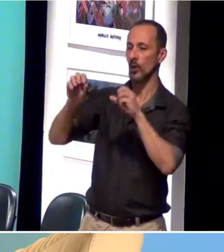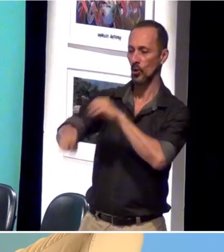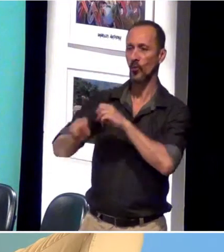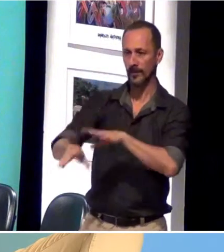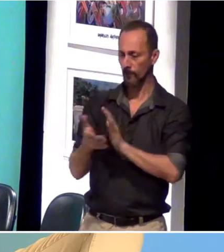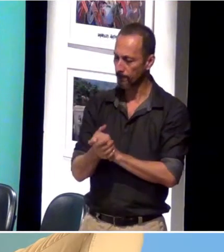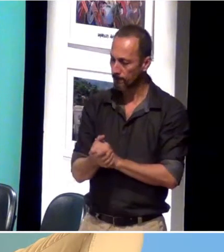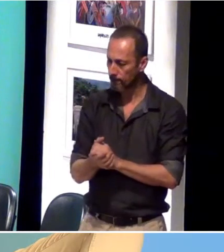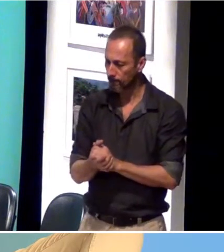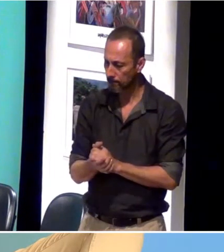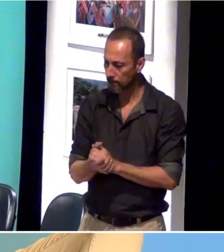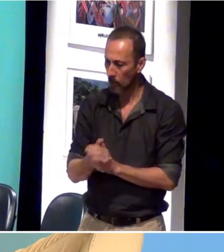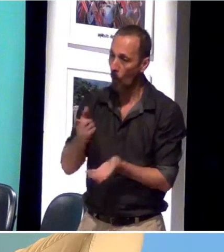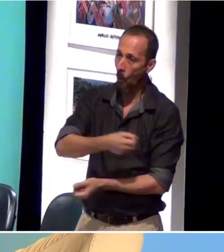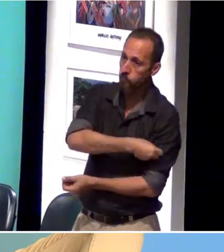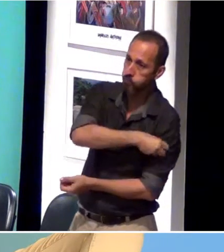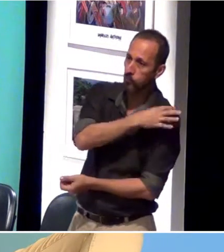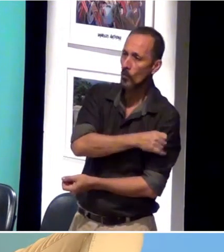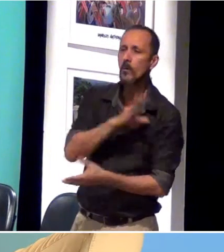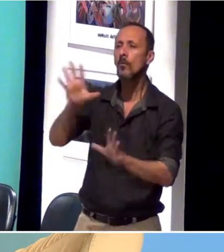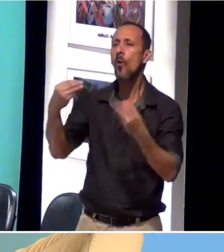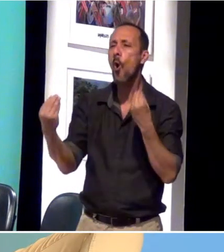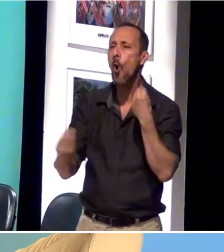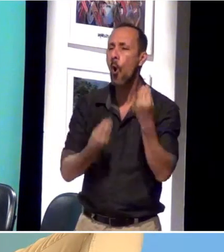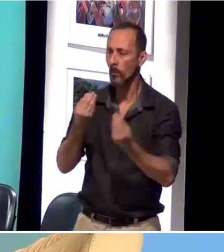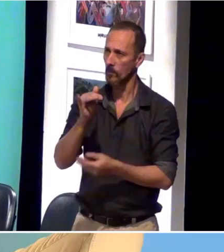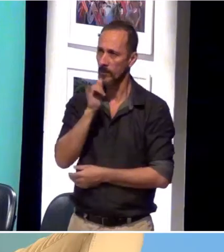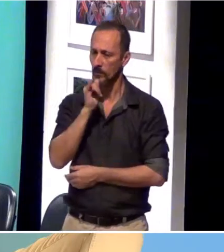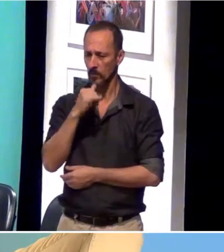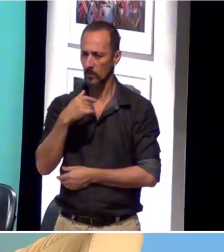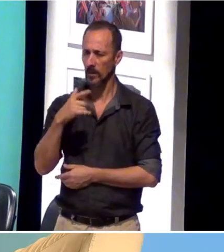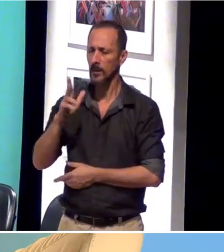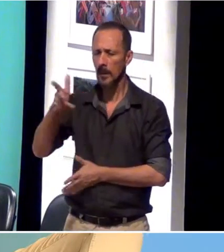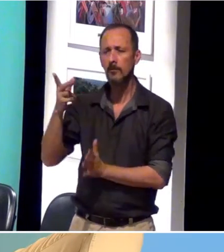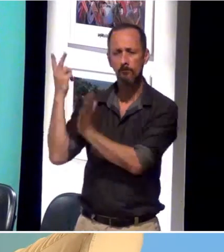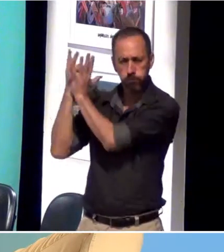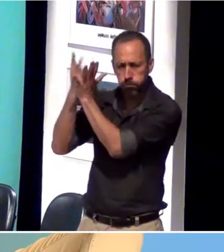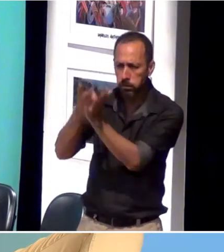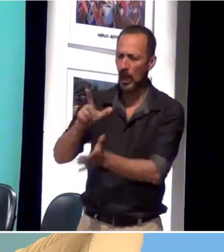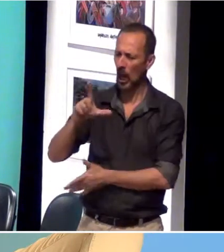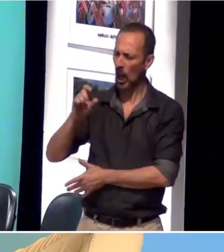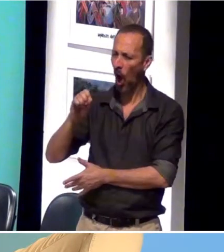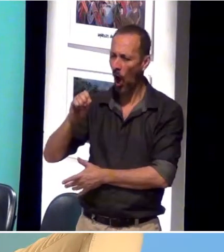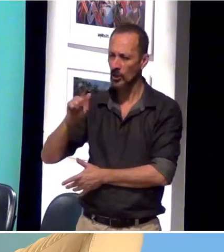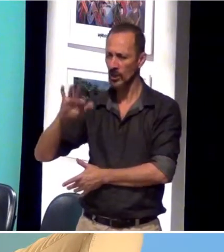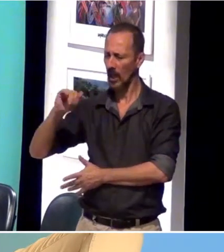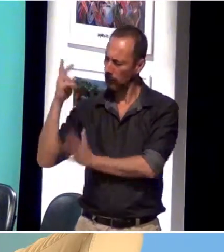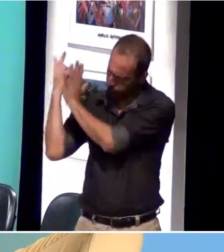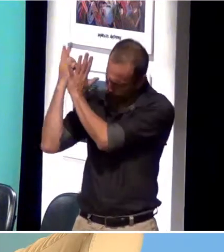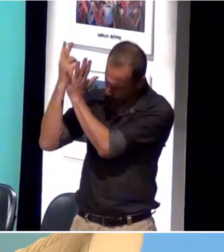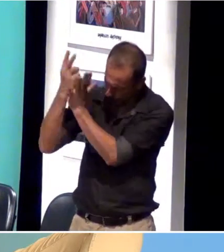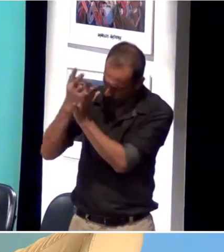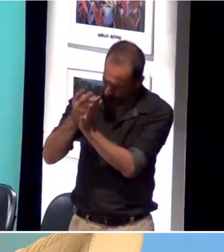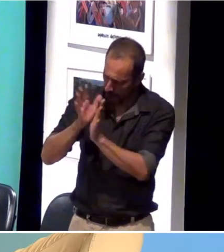Porque, como, ao meu ver, né, a gente tem uma reprodução de uma lógica, de uma base epistemológica,